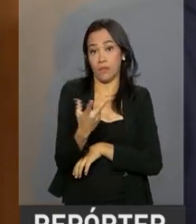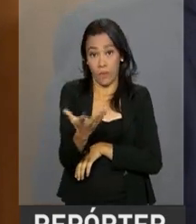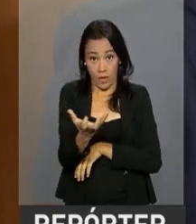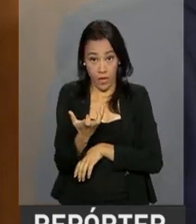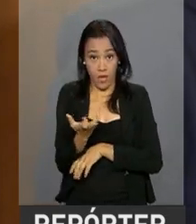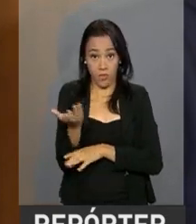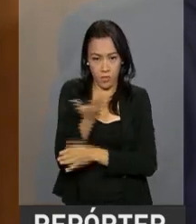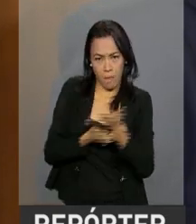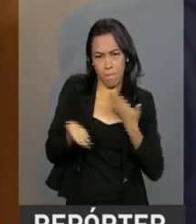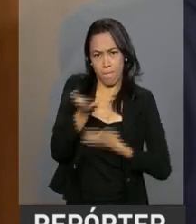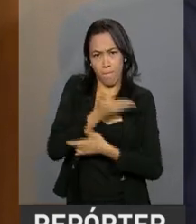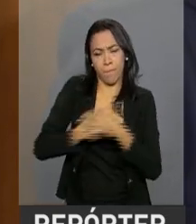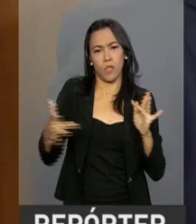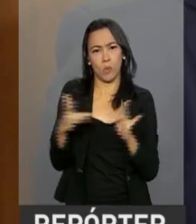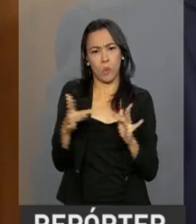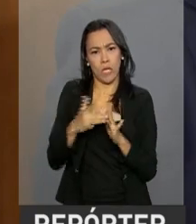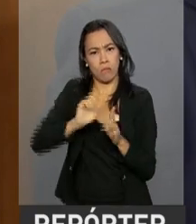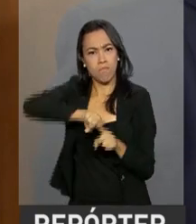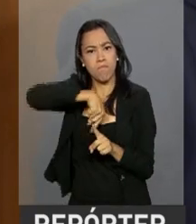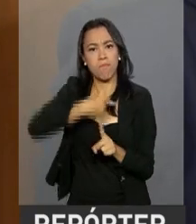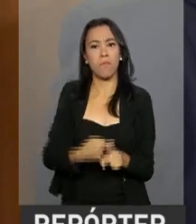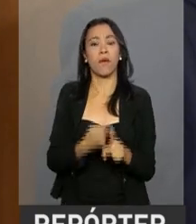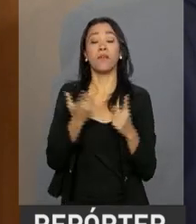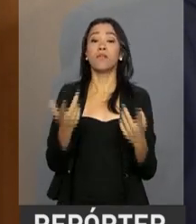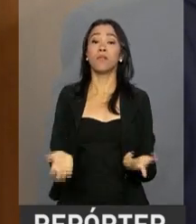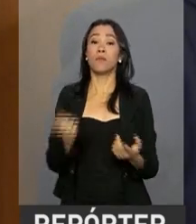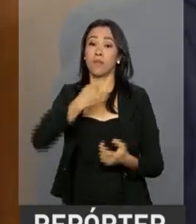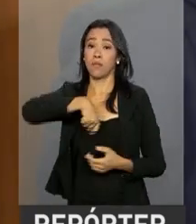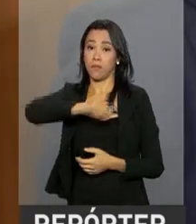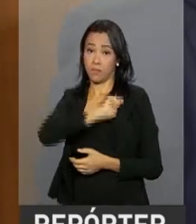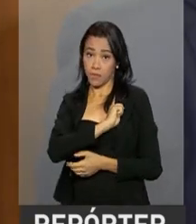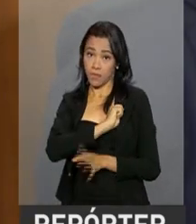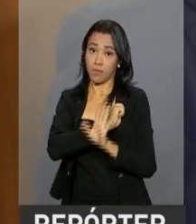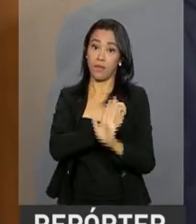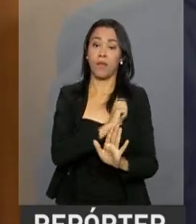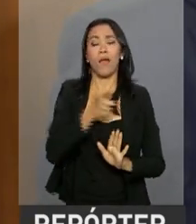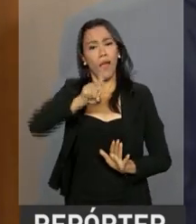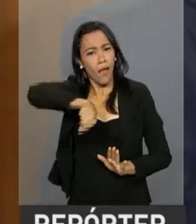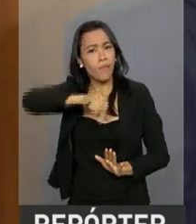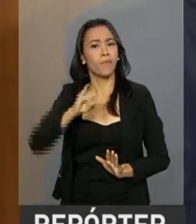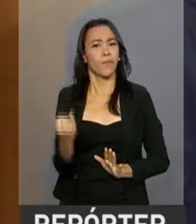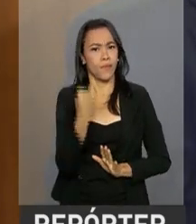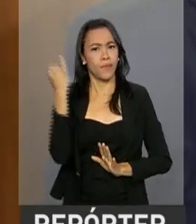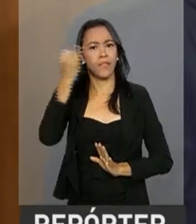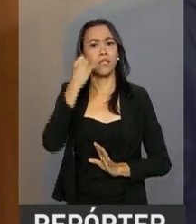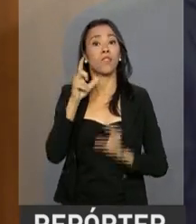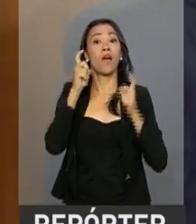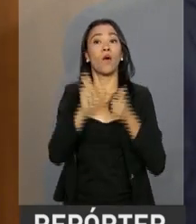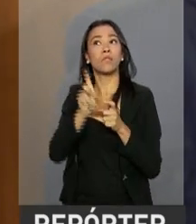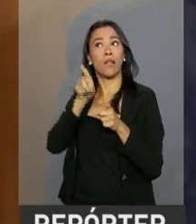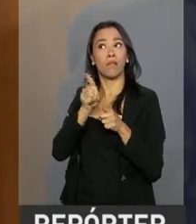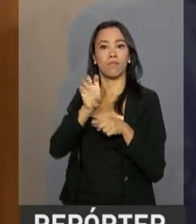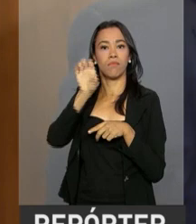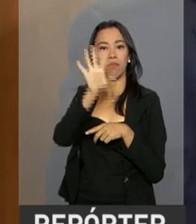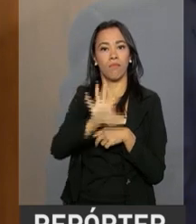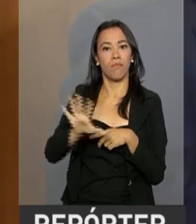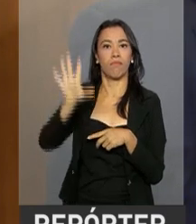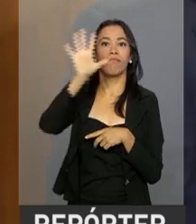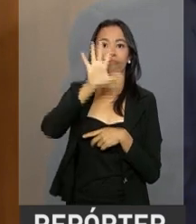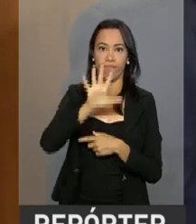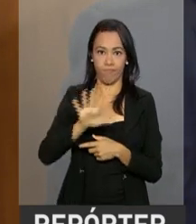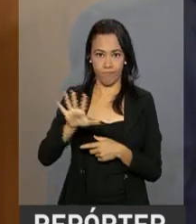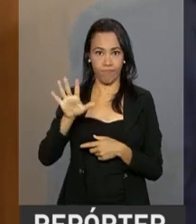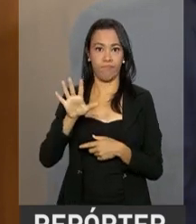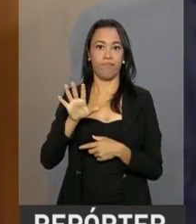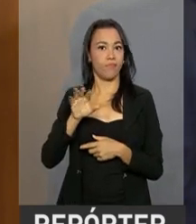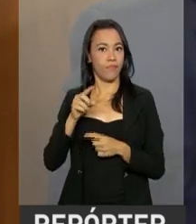intensificar isso E além disso a Espanha para nós é muito importante na Europa porque está